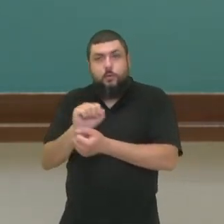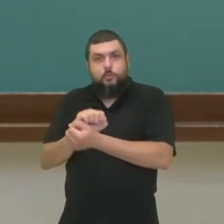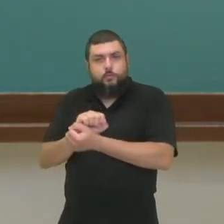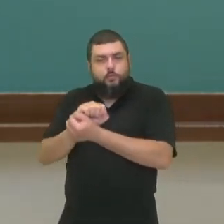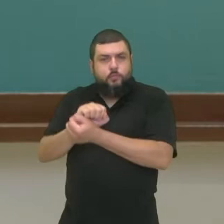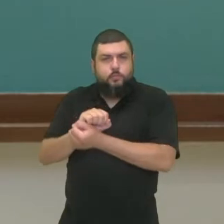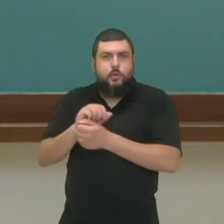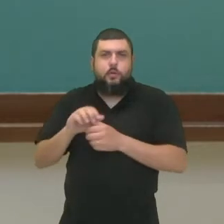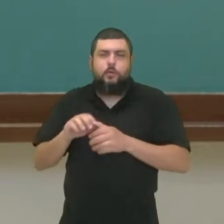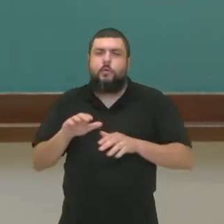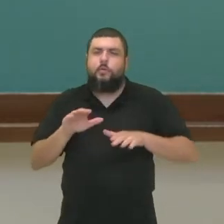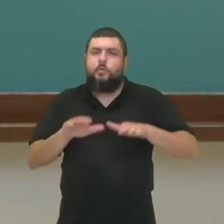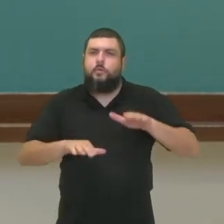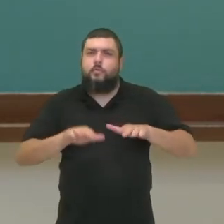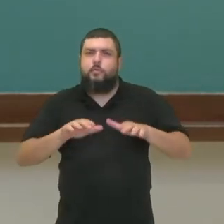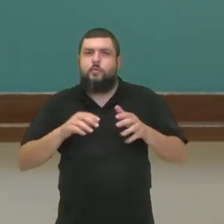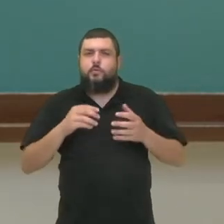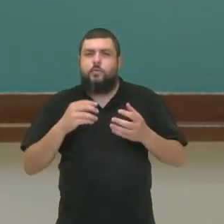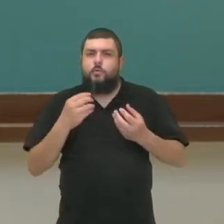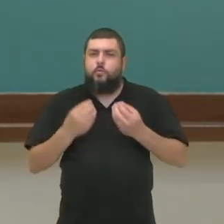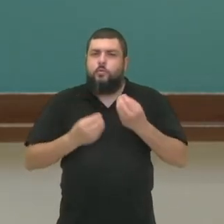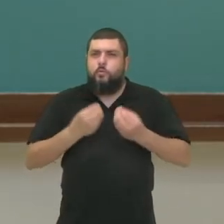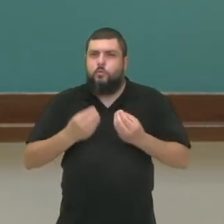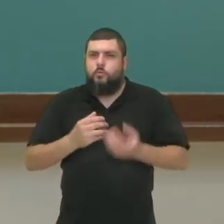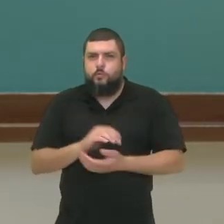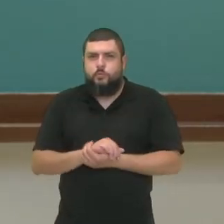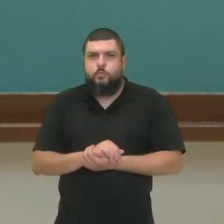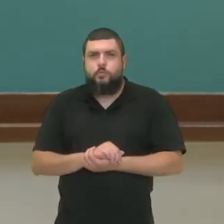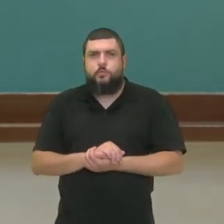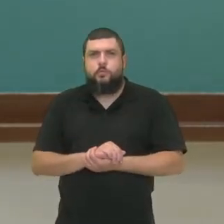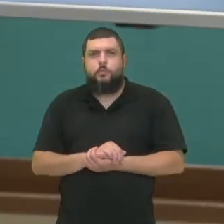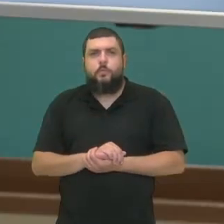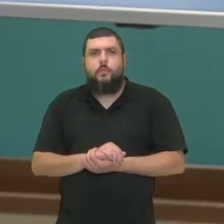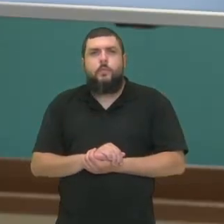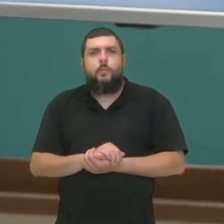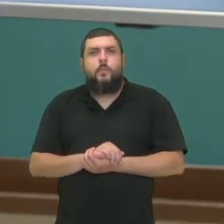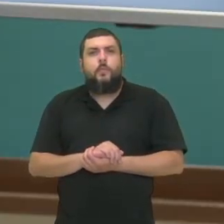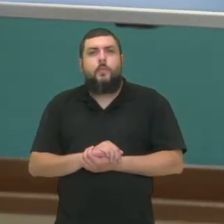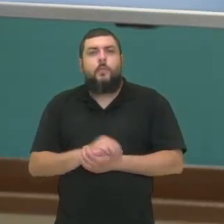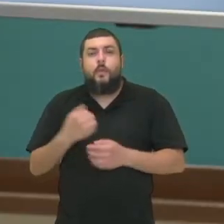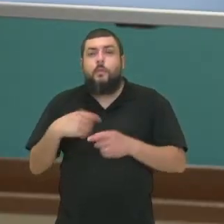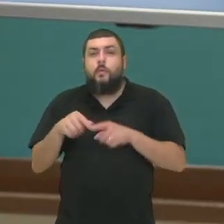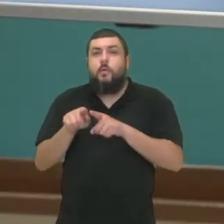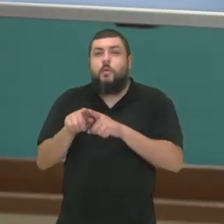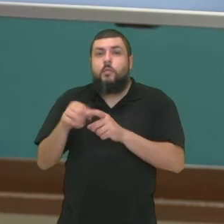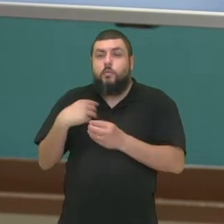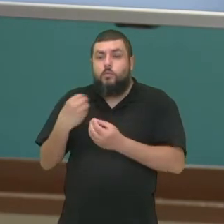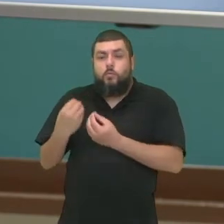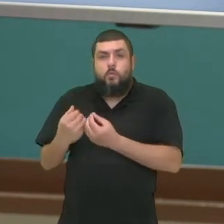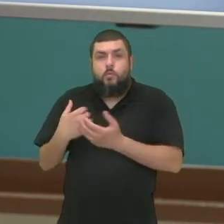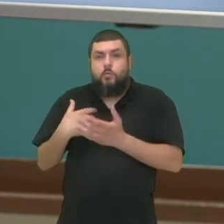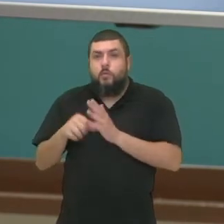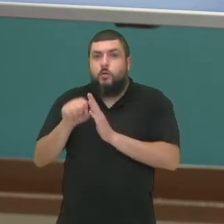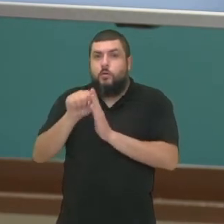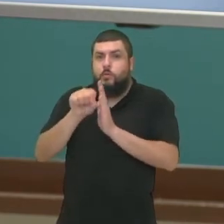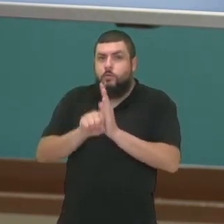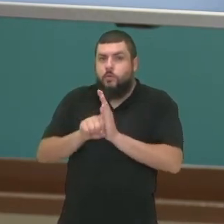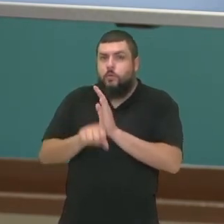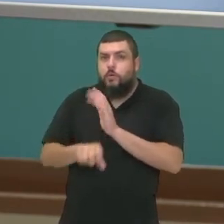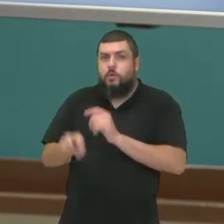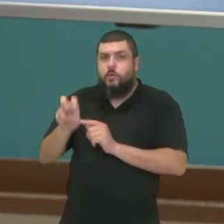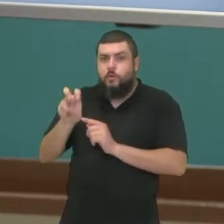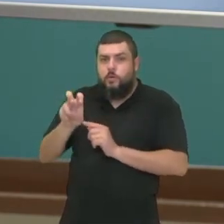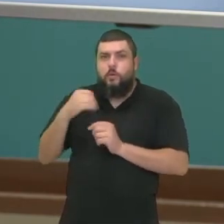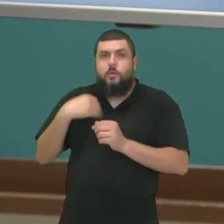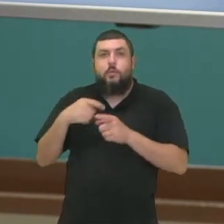fase, né? Antes das conquistas plebeias, inclusive, plebeias. Né? Ou melhor, antes do século V, também poderia